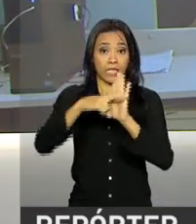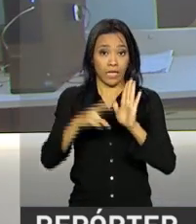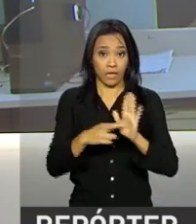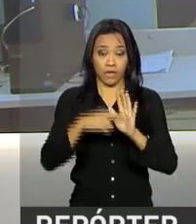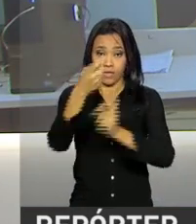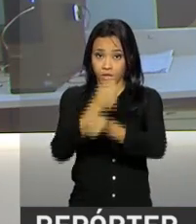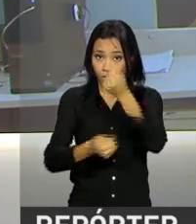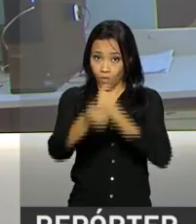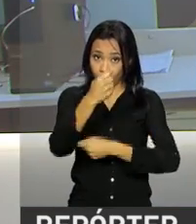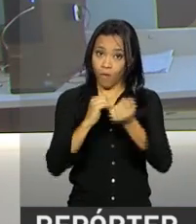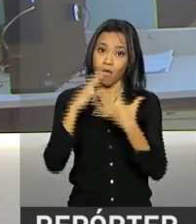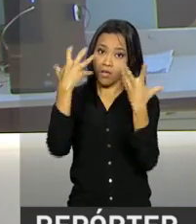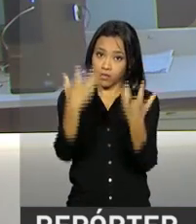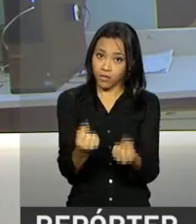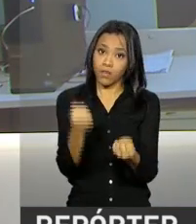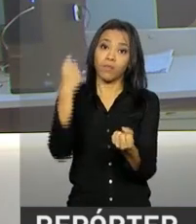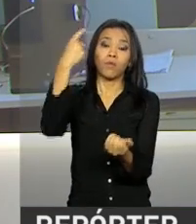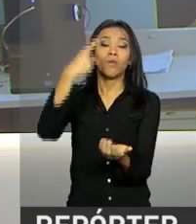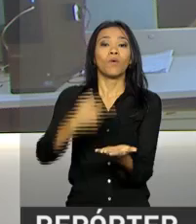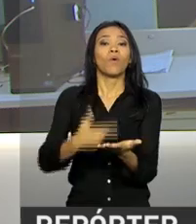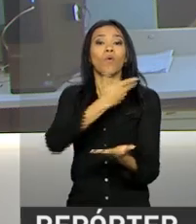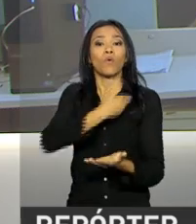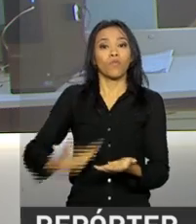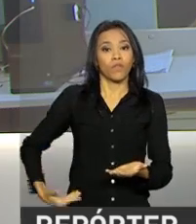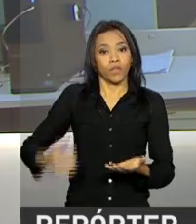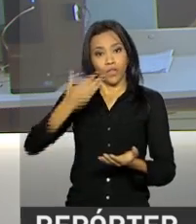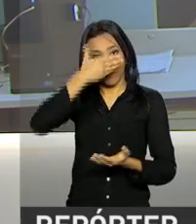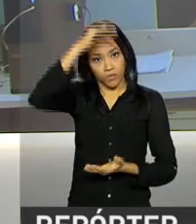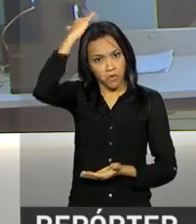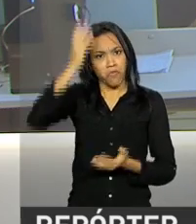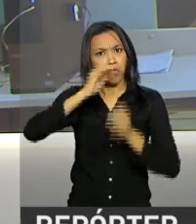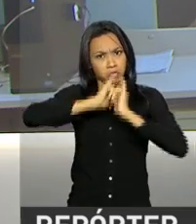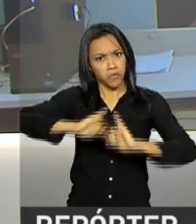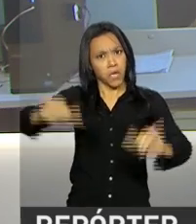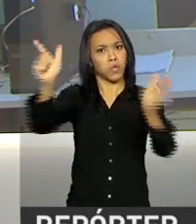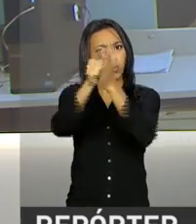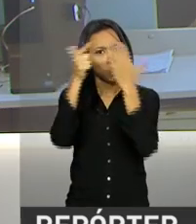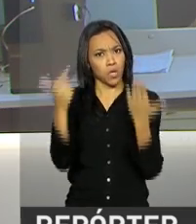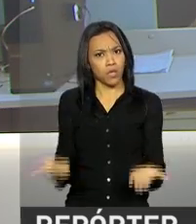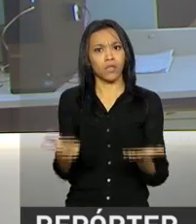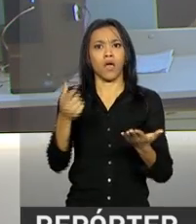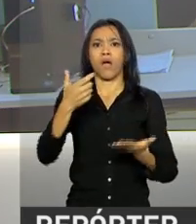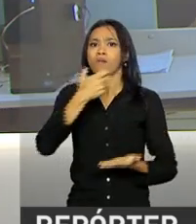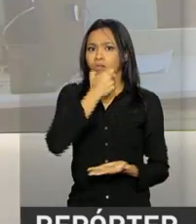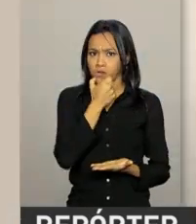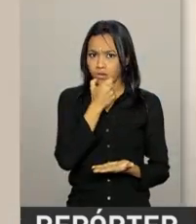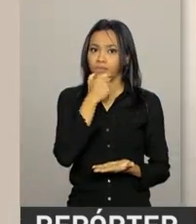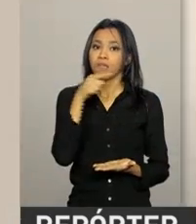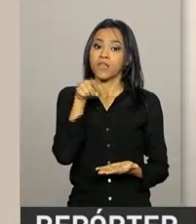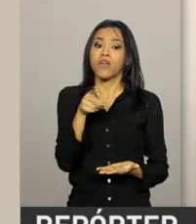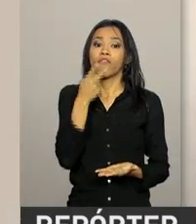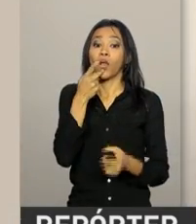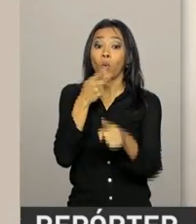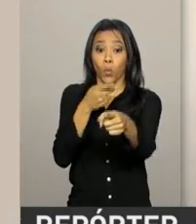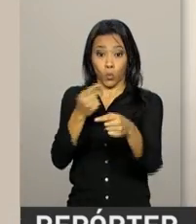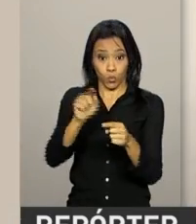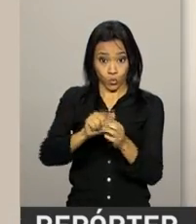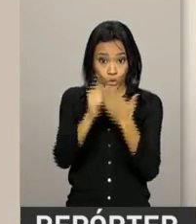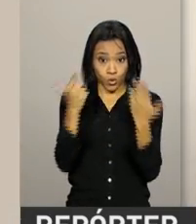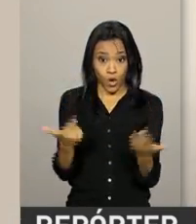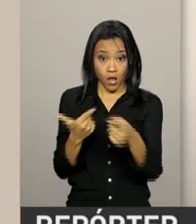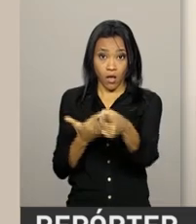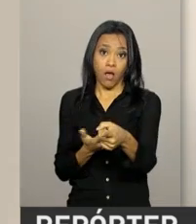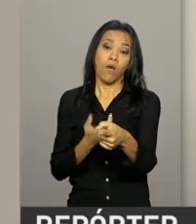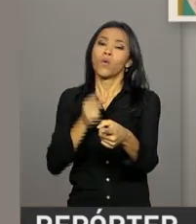adotadas pelo governo de Michel Temer foram destaque no jornal britânico Financial times segundo a publicação a proposta que